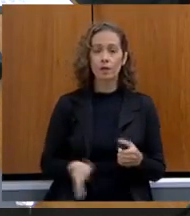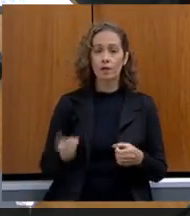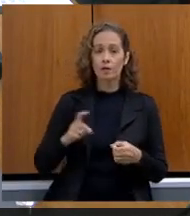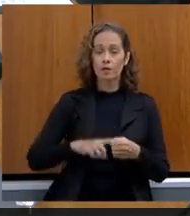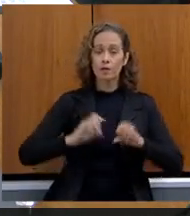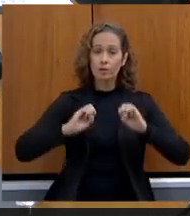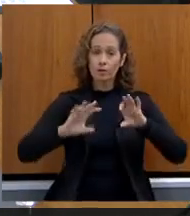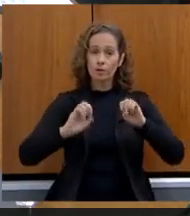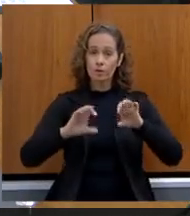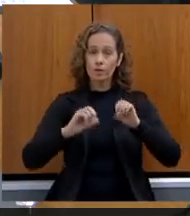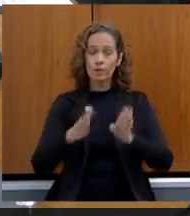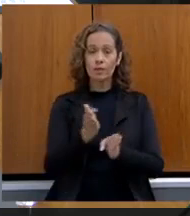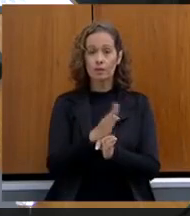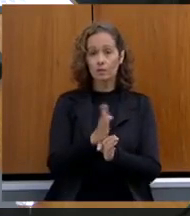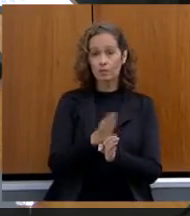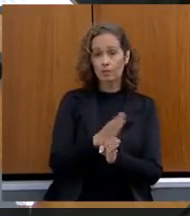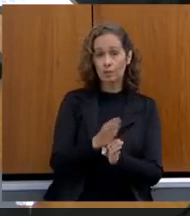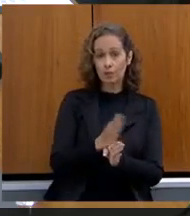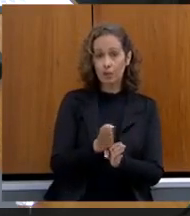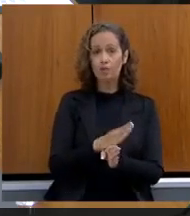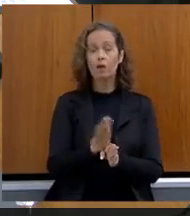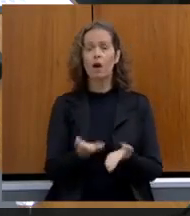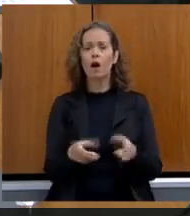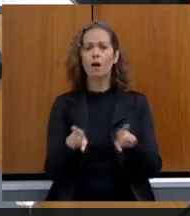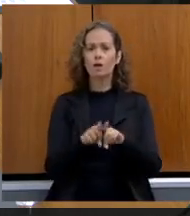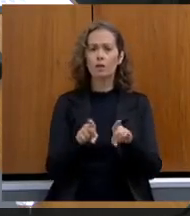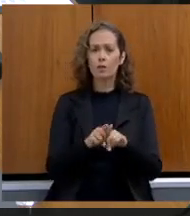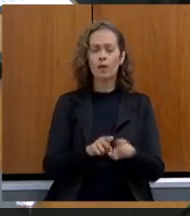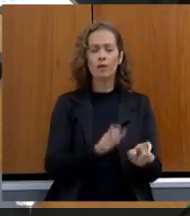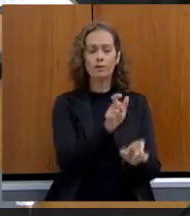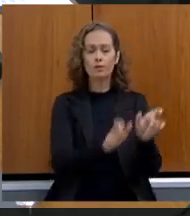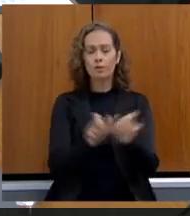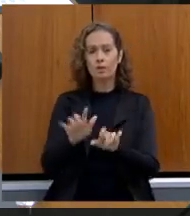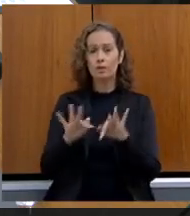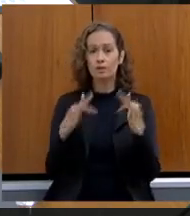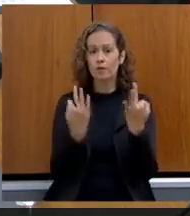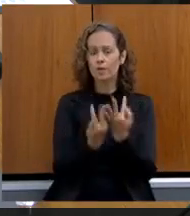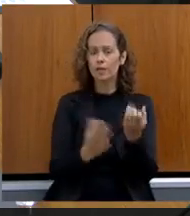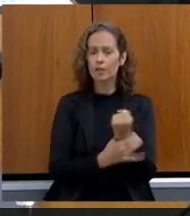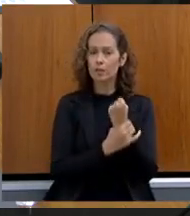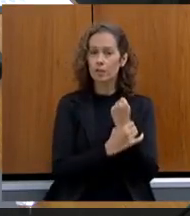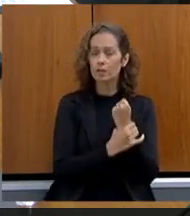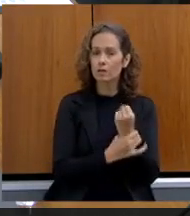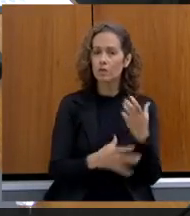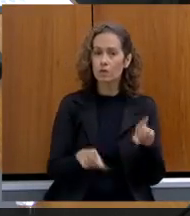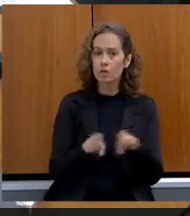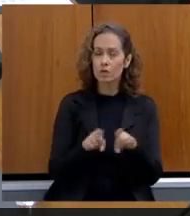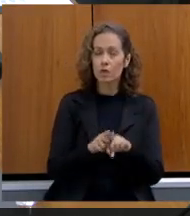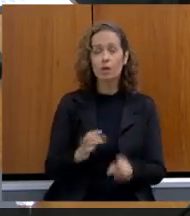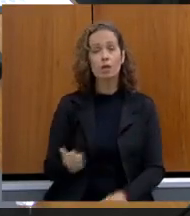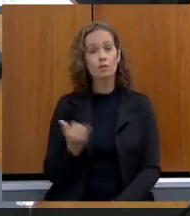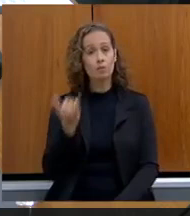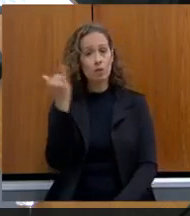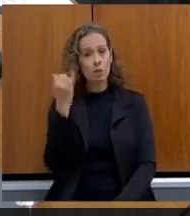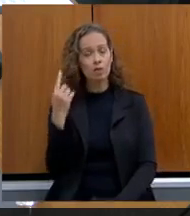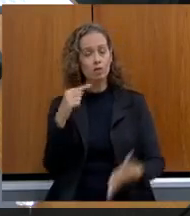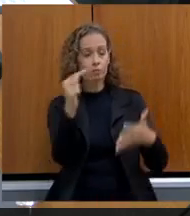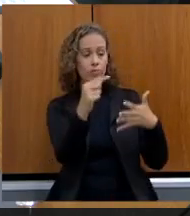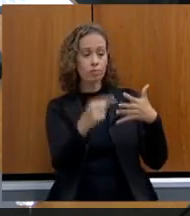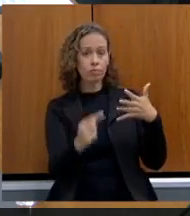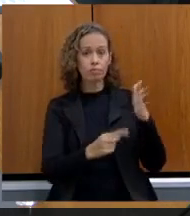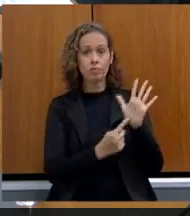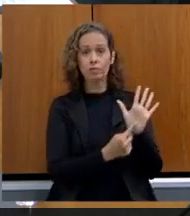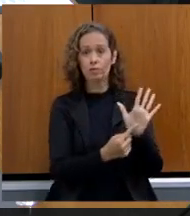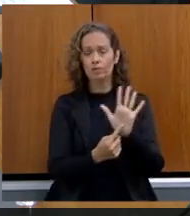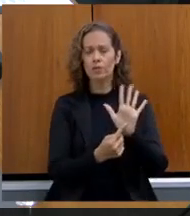ensino de forma híbrida gradual facultativas famílias e seguro na importante que cada um desses pontos seja